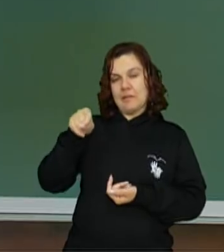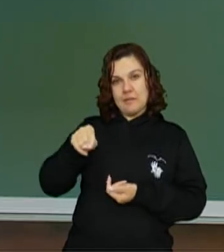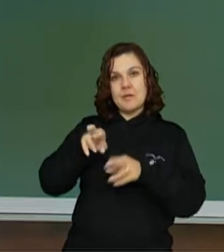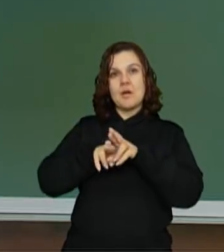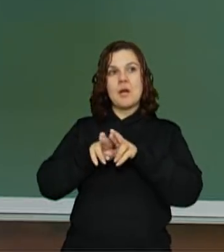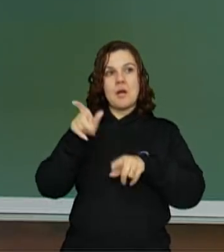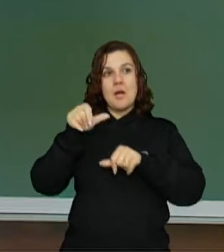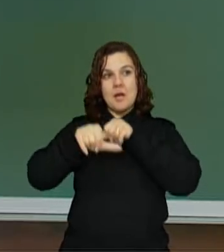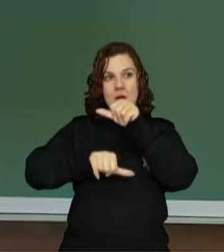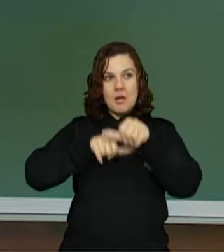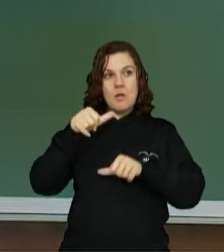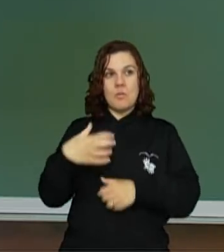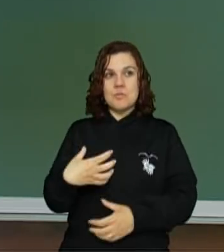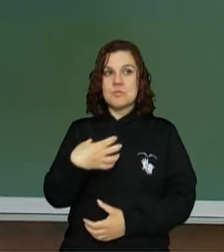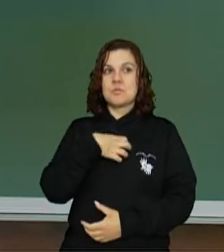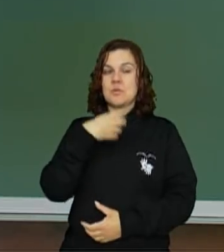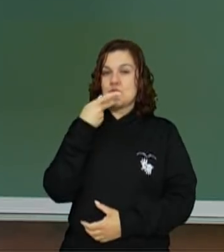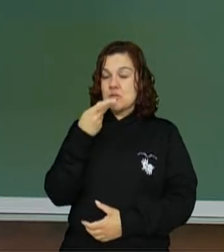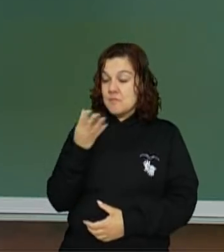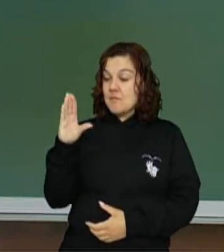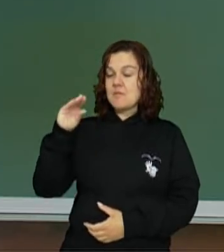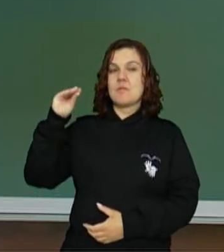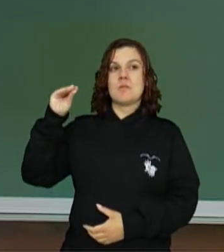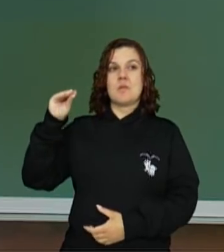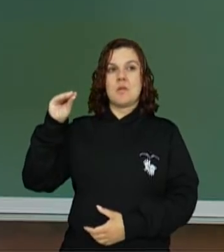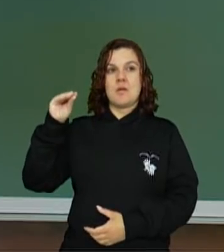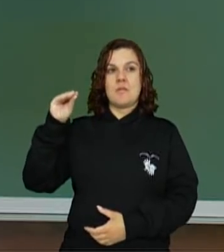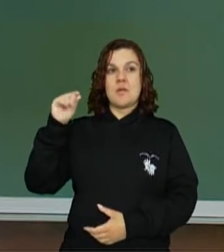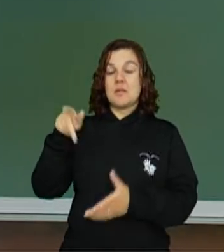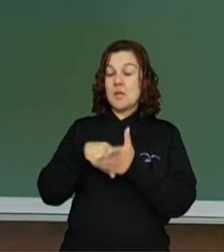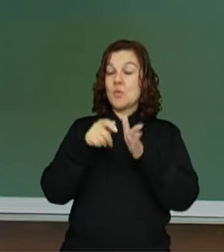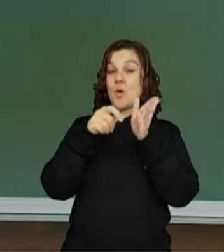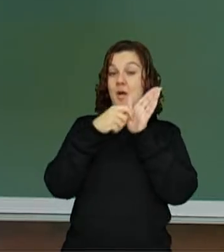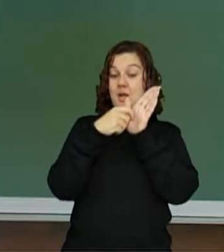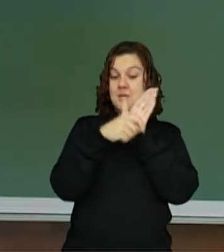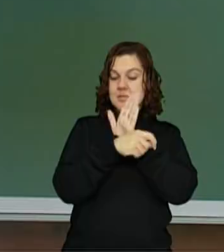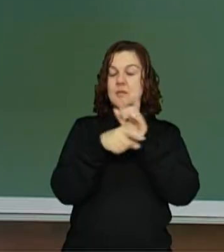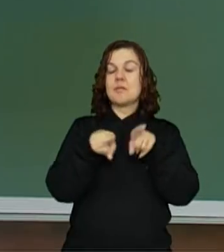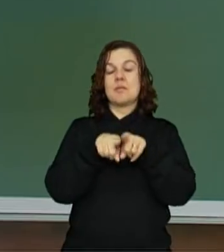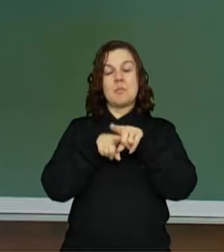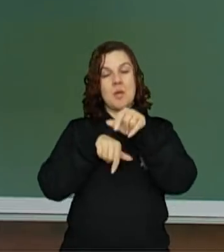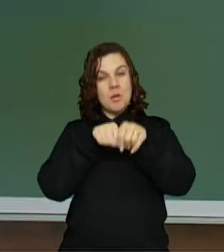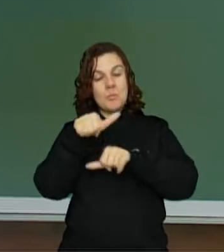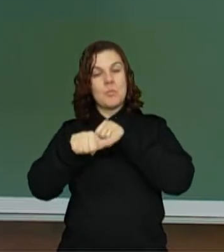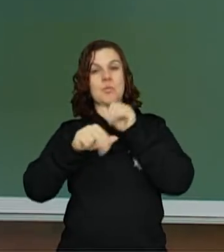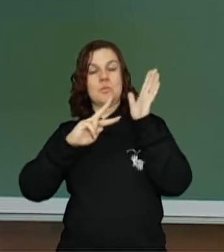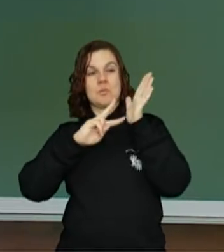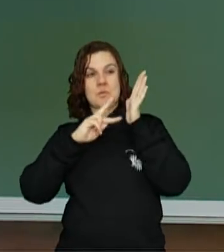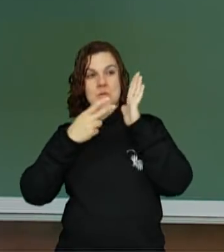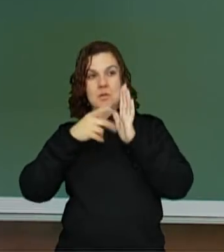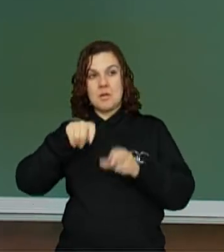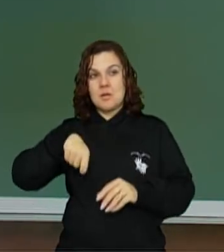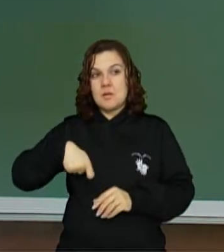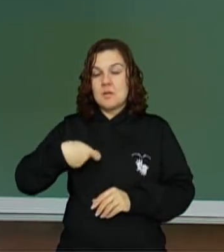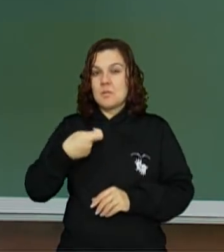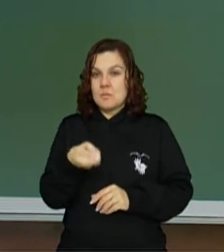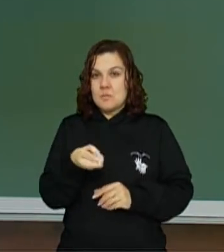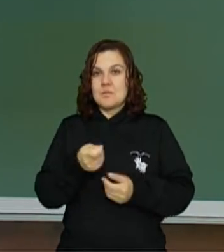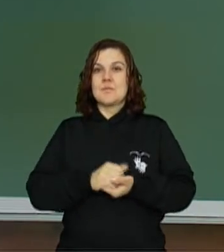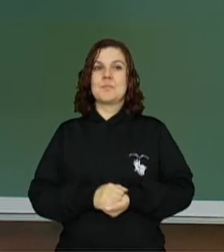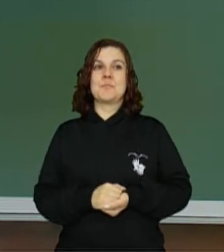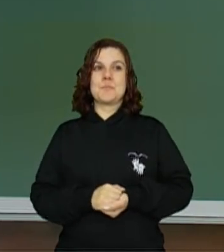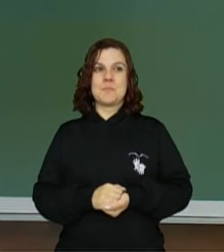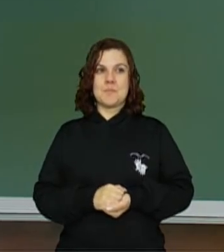aqui muda sim, muda tanto a grafia e muda também ali